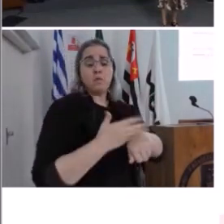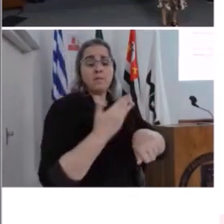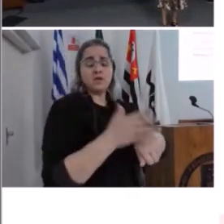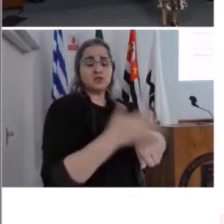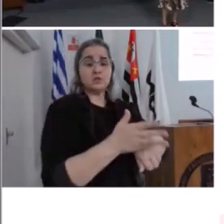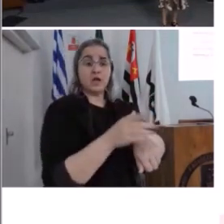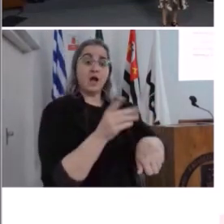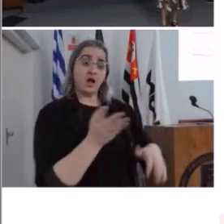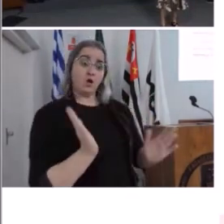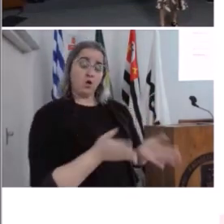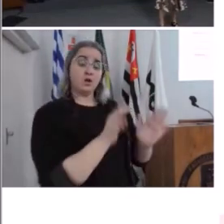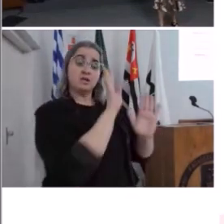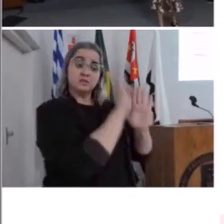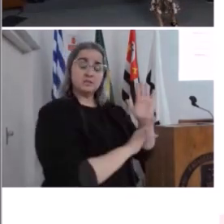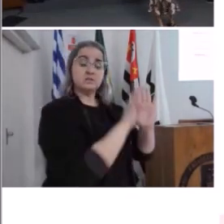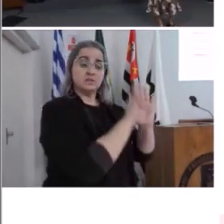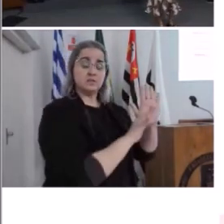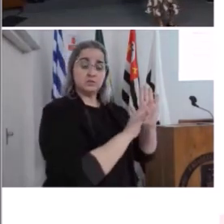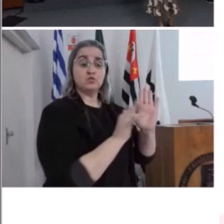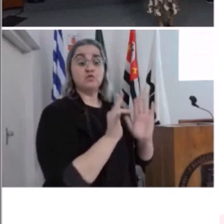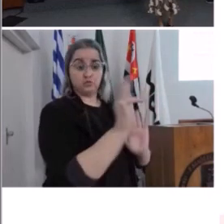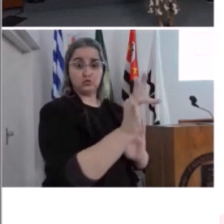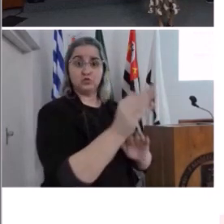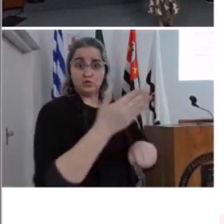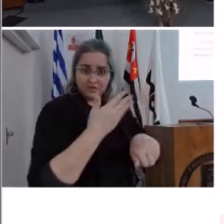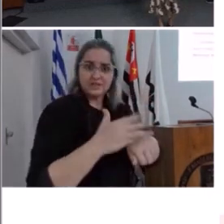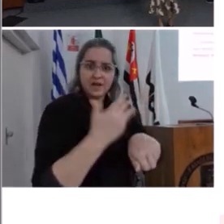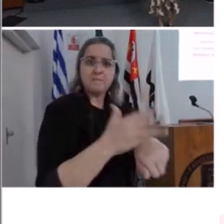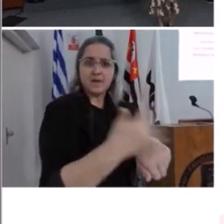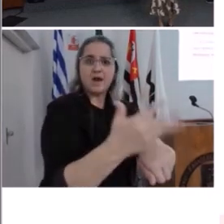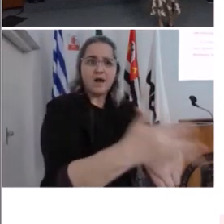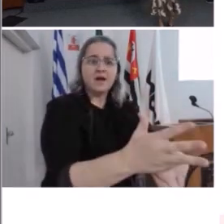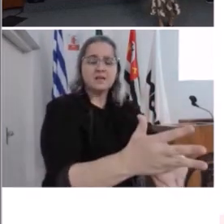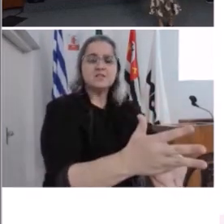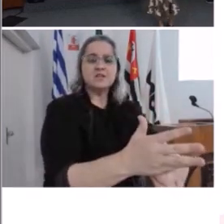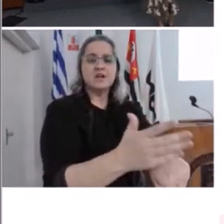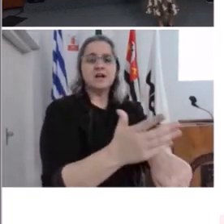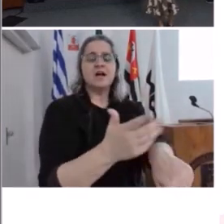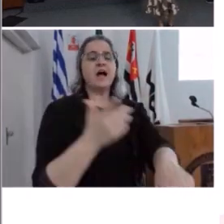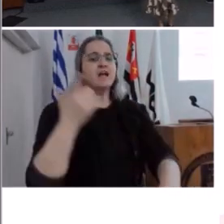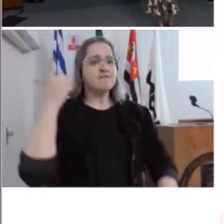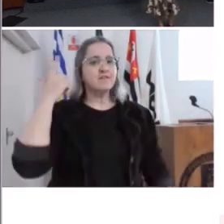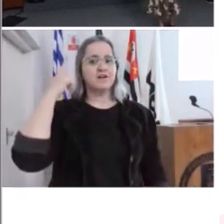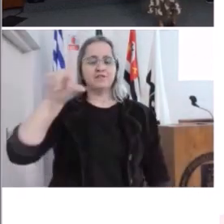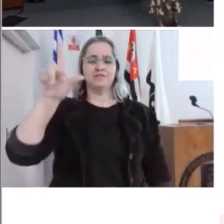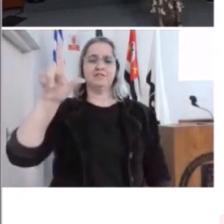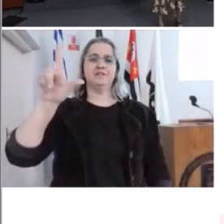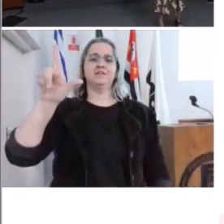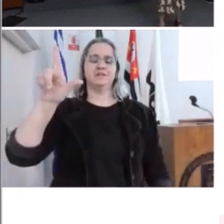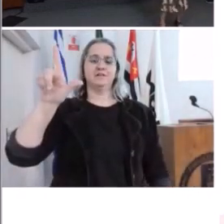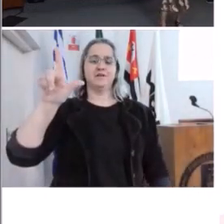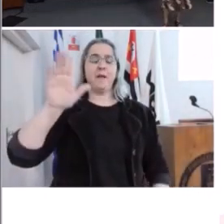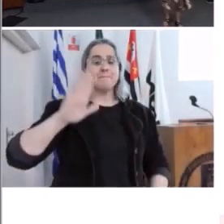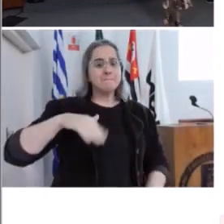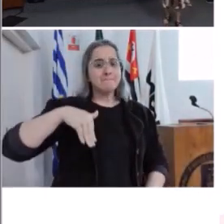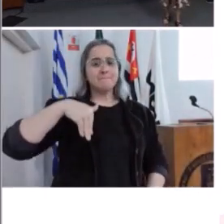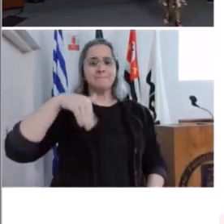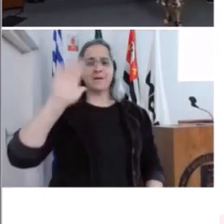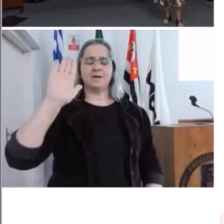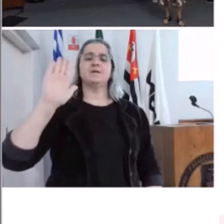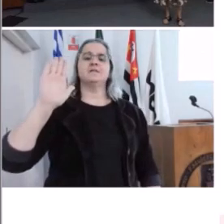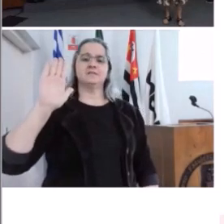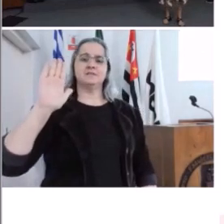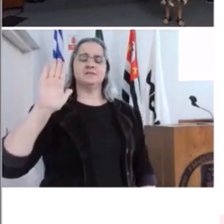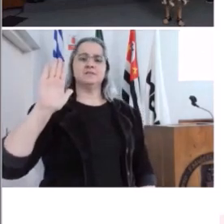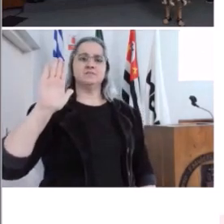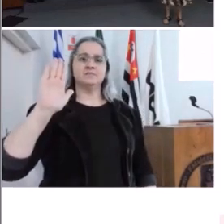está um pouco teórico, mas isso aí vai começar a ter a prática. E na prática, a gente vai conseguir aprimorar mais ainda e